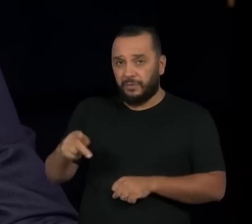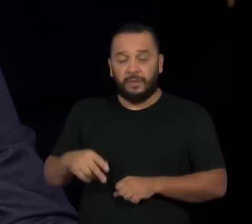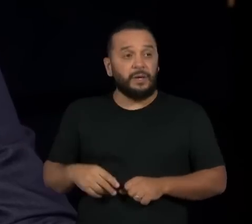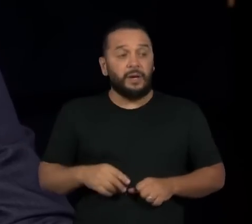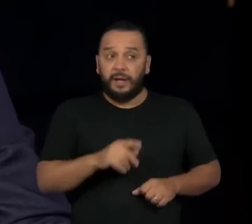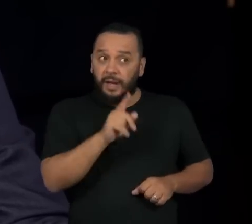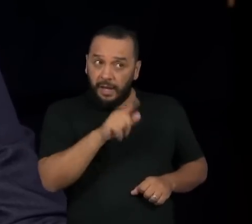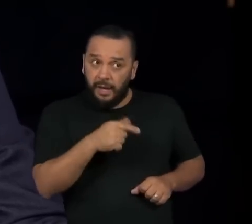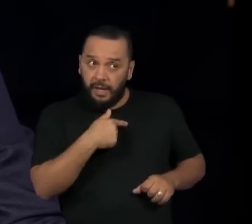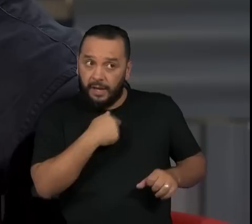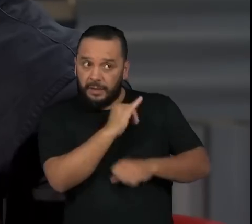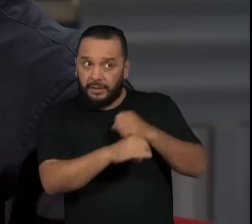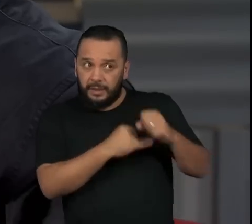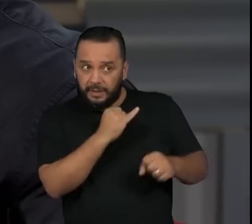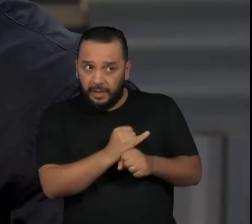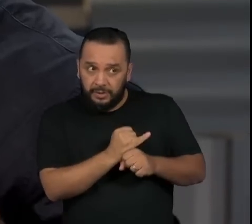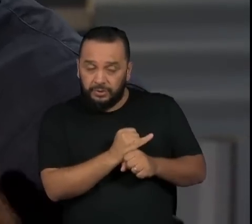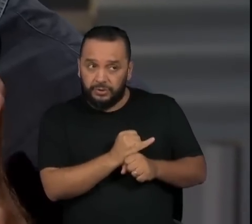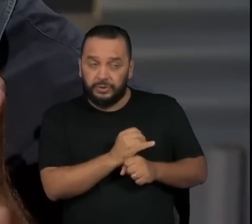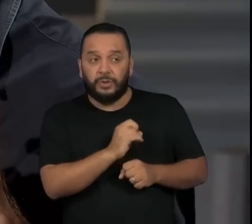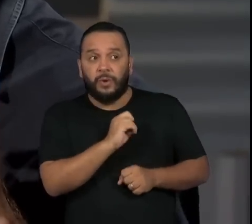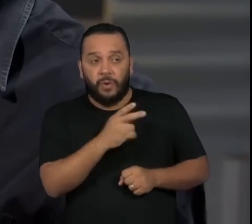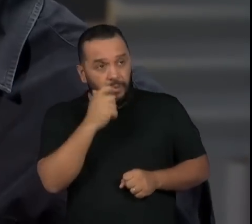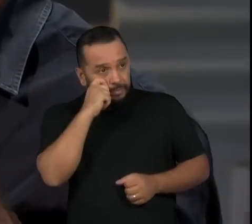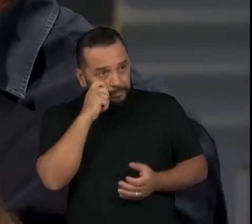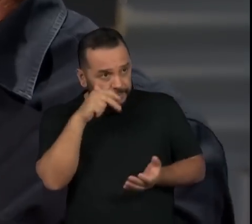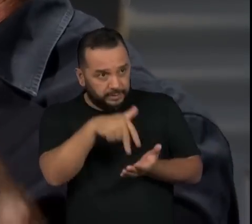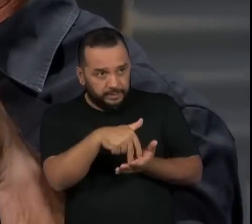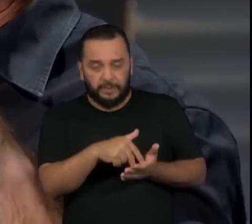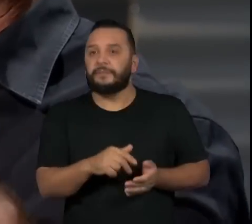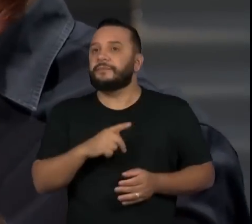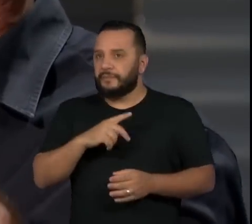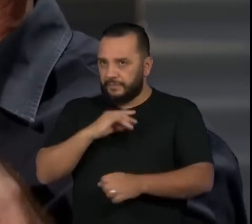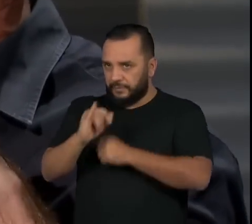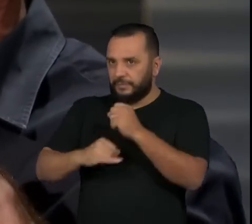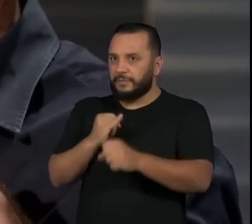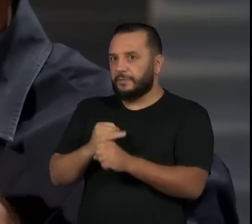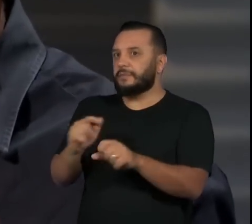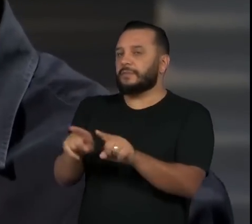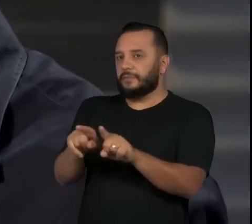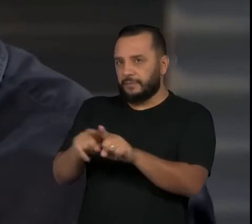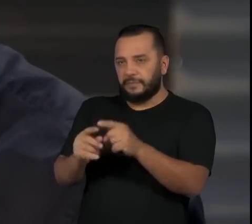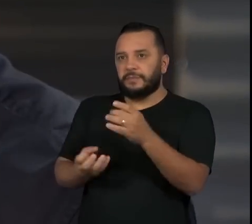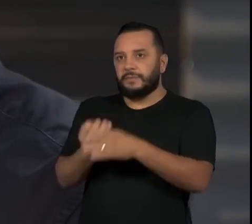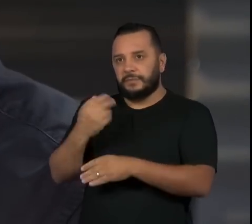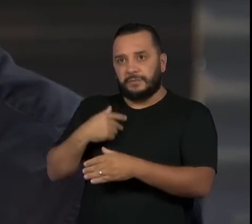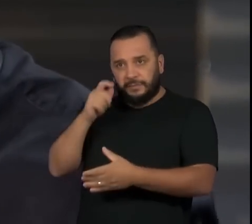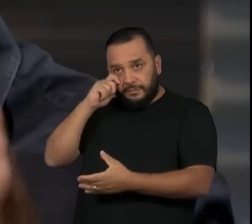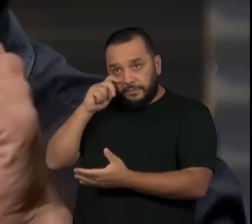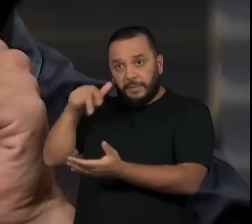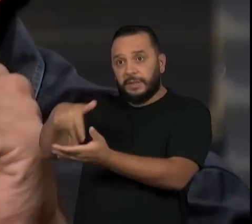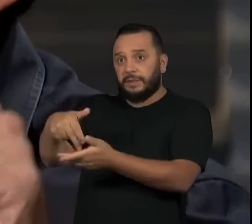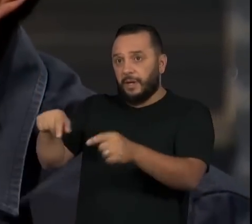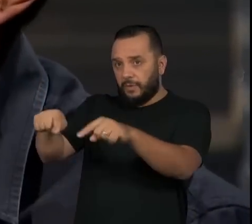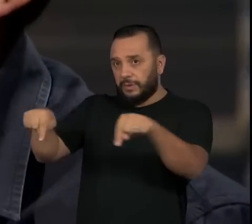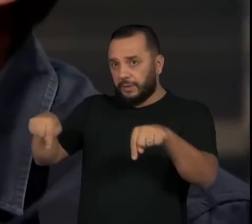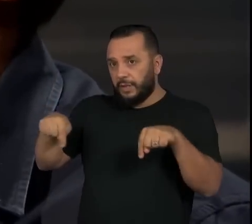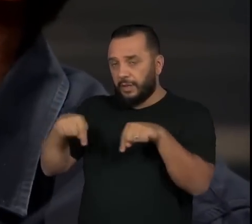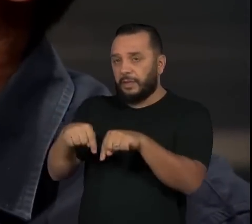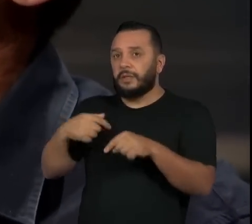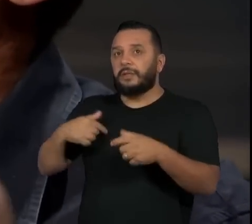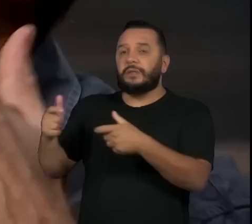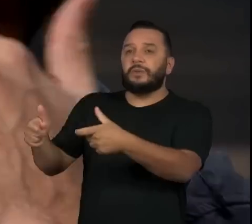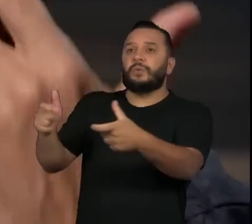físico ou é virtual? Ele é virtual e está começando a construir agora salas físicas em locais